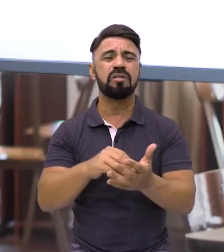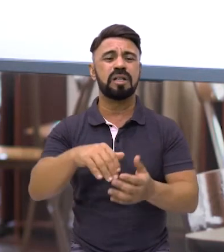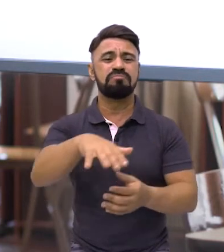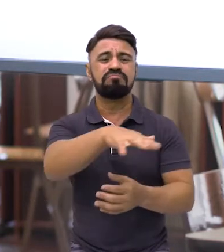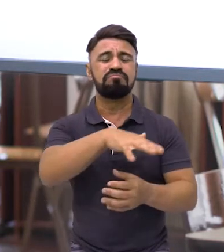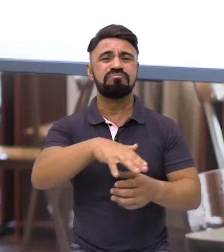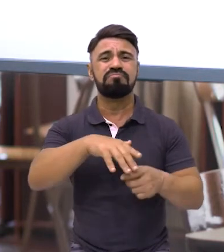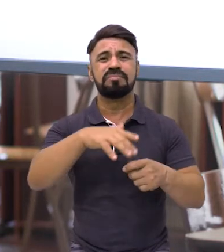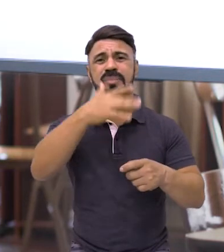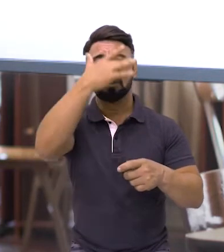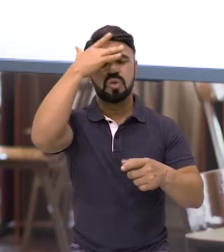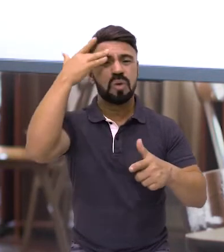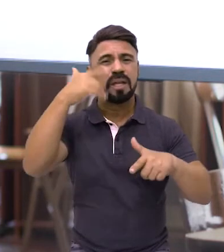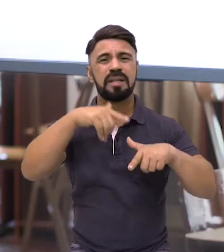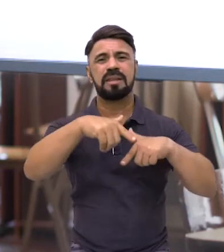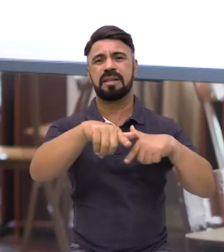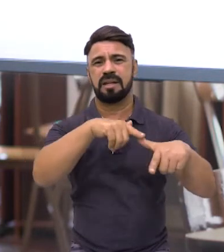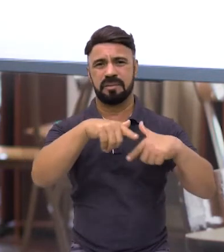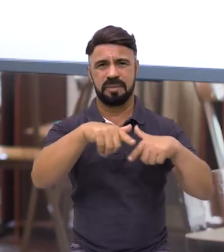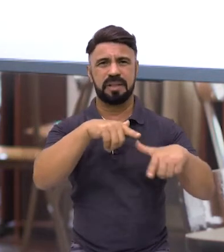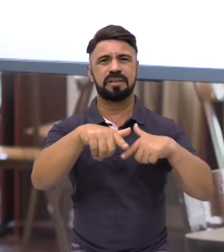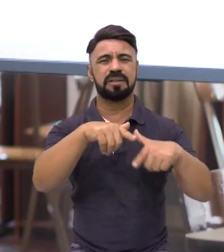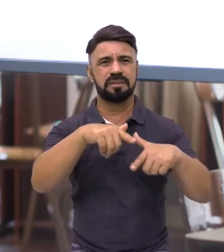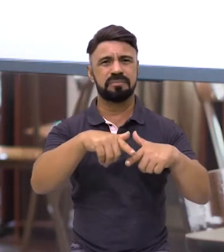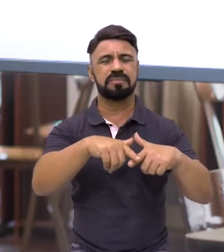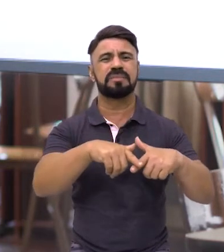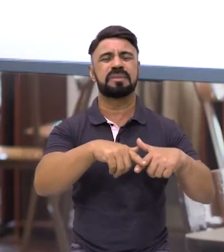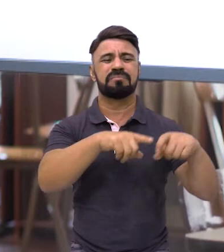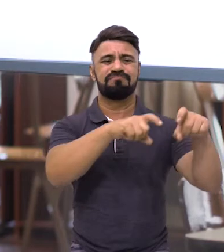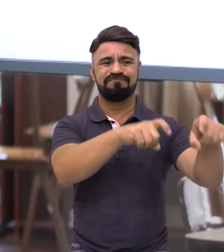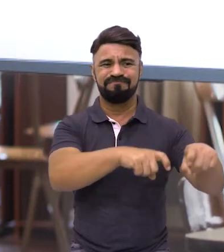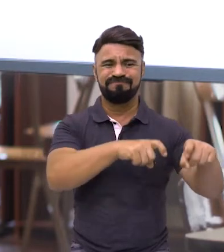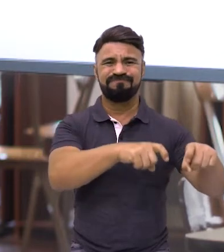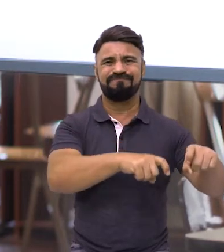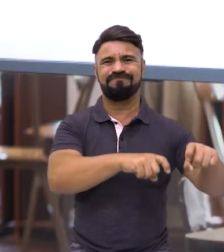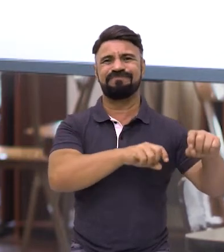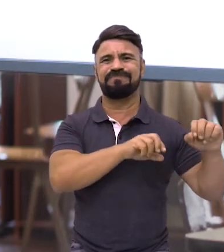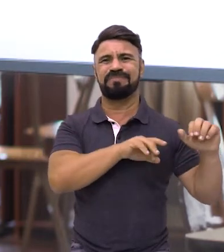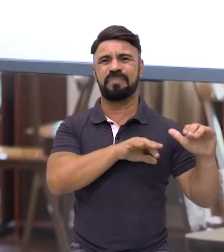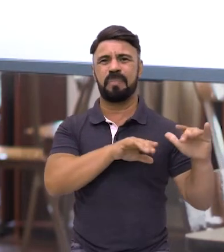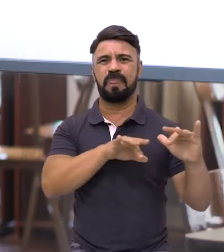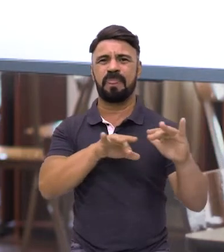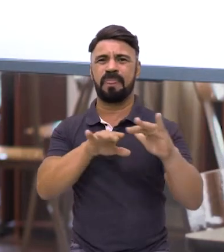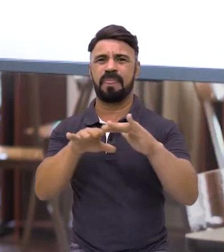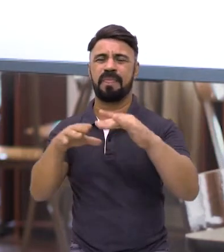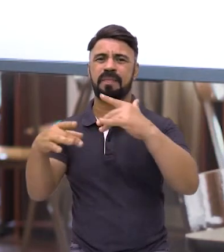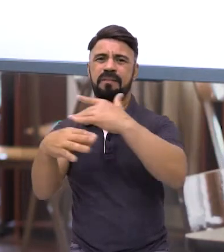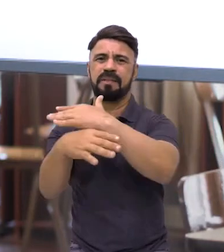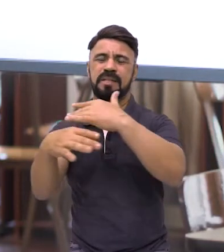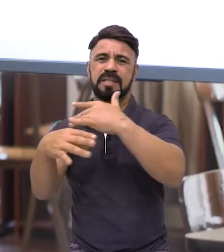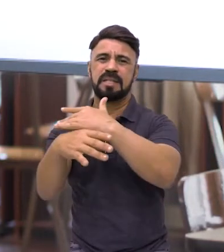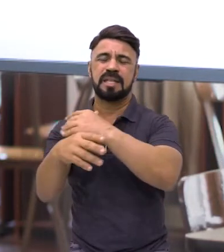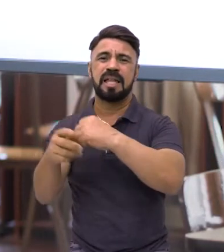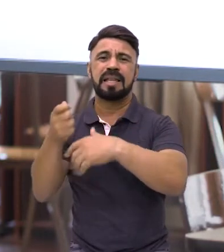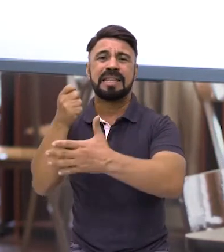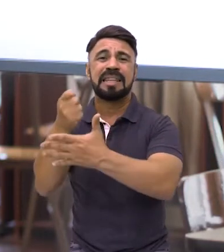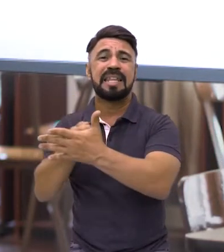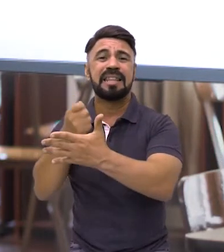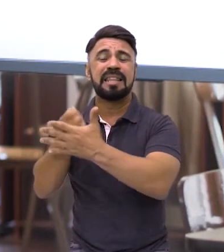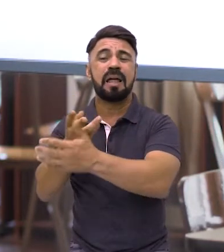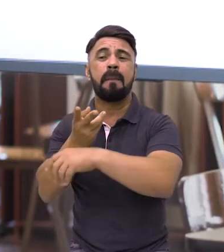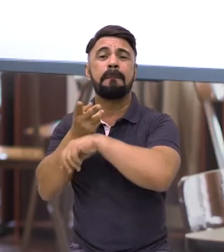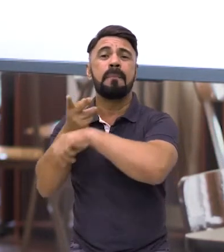rural. Momento no qual ele sai do campo e vai até a cidade para